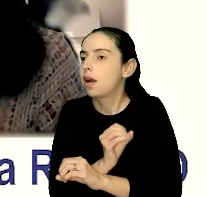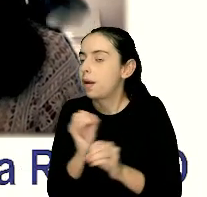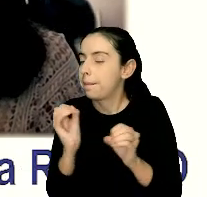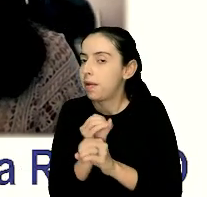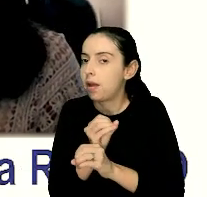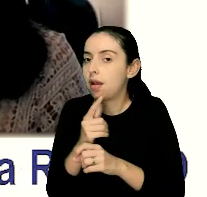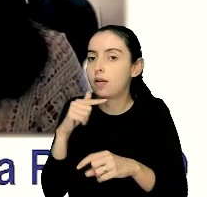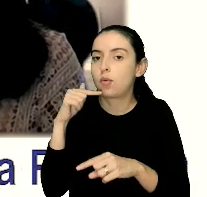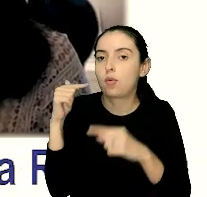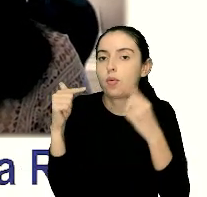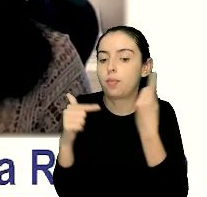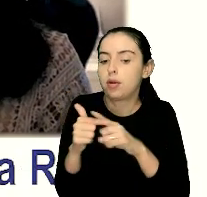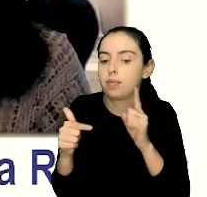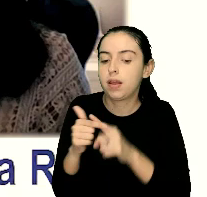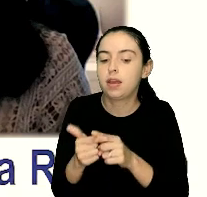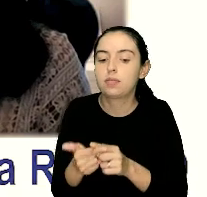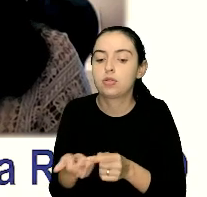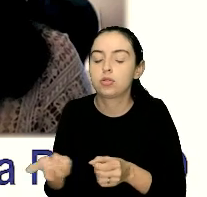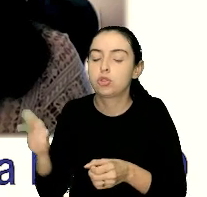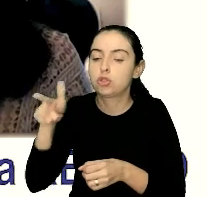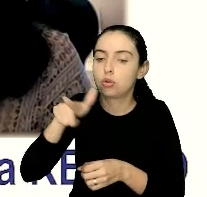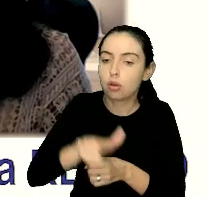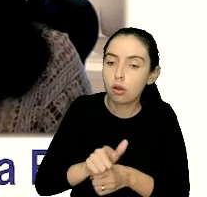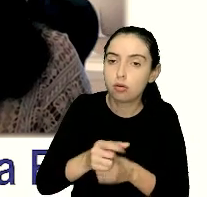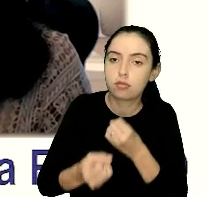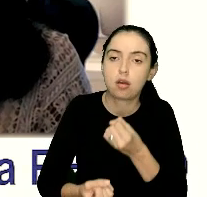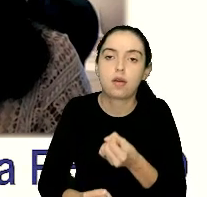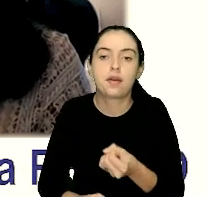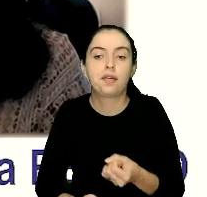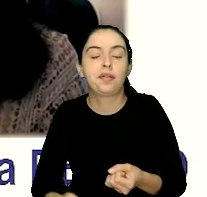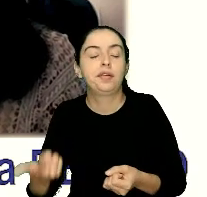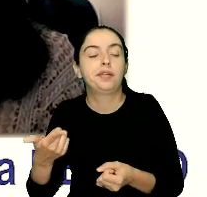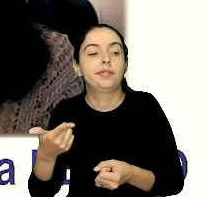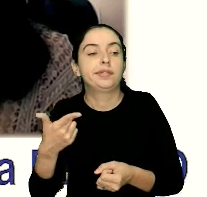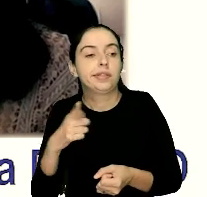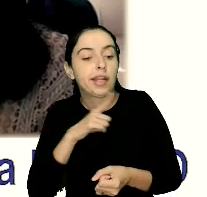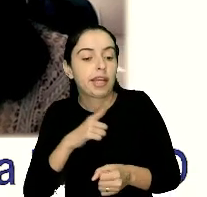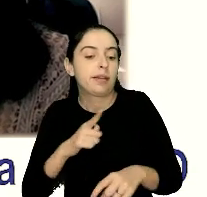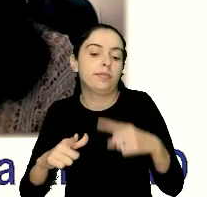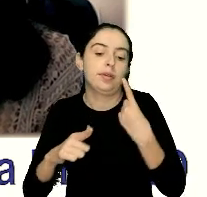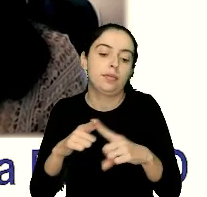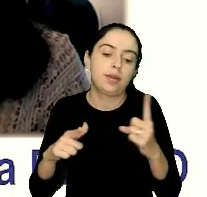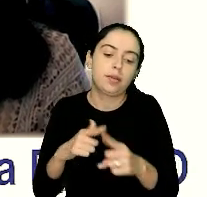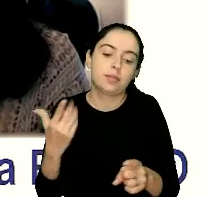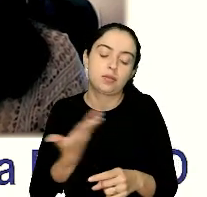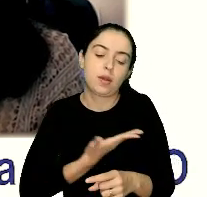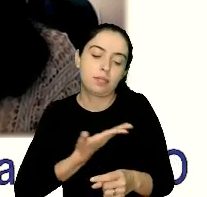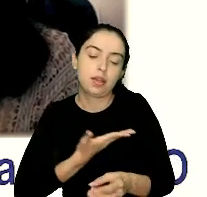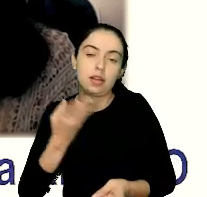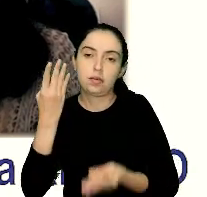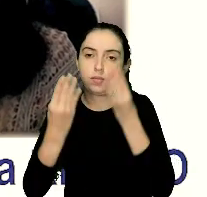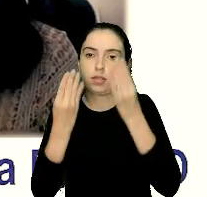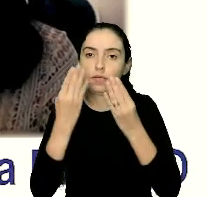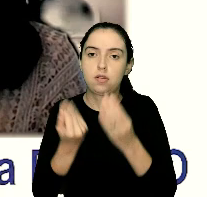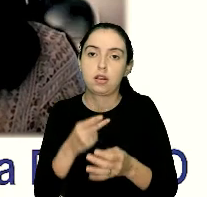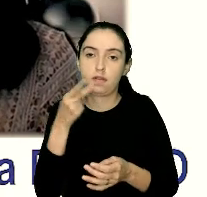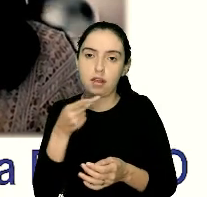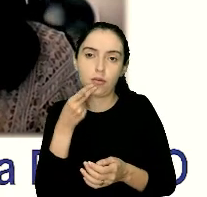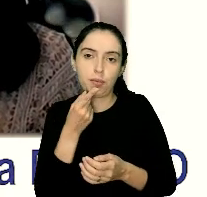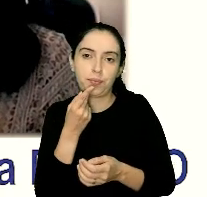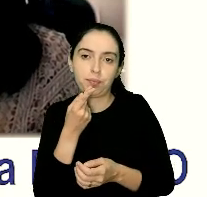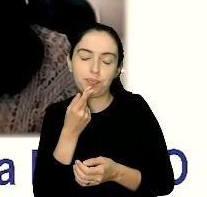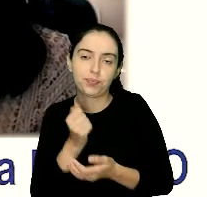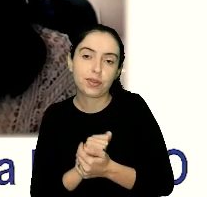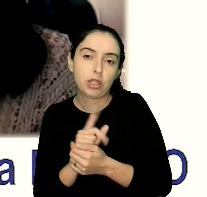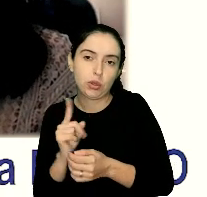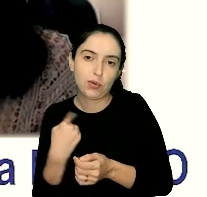o incêndio aconteça. Uma das colegas psicólogas adiantou e falou, olha, se a gente